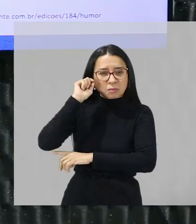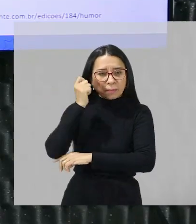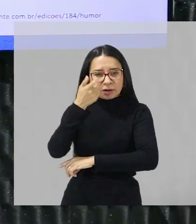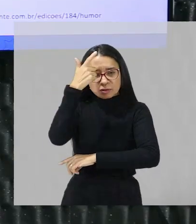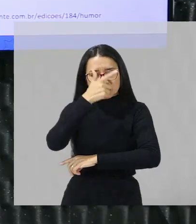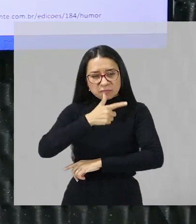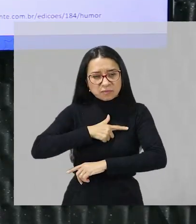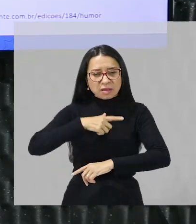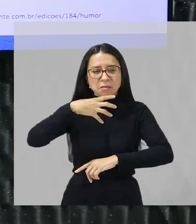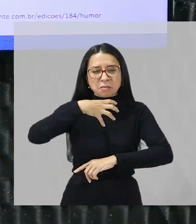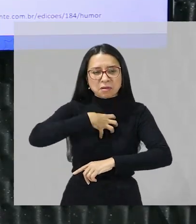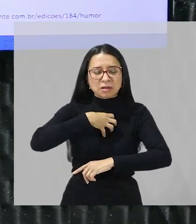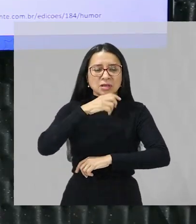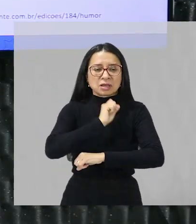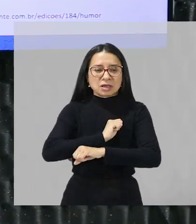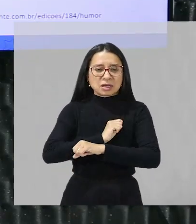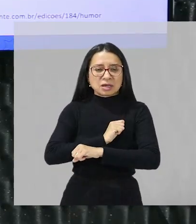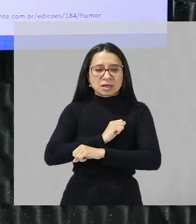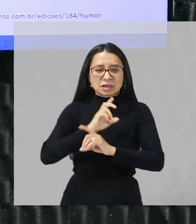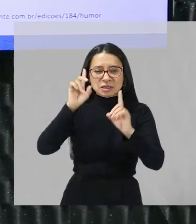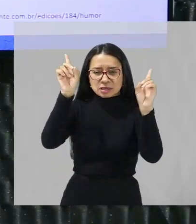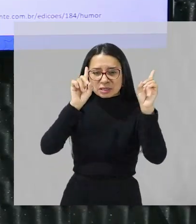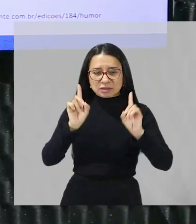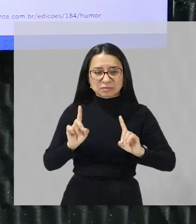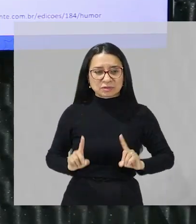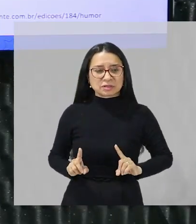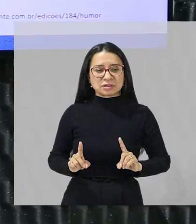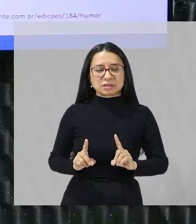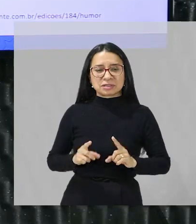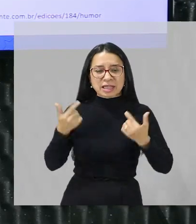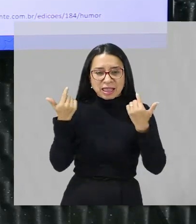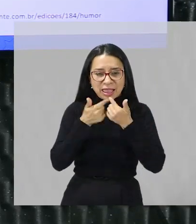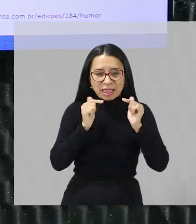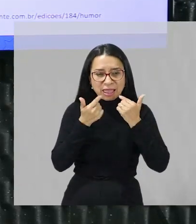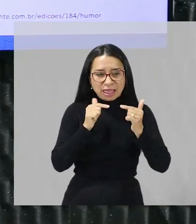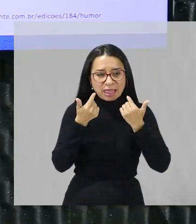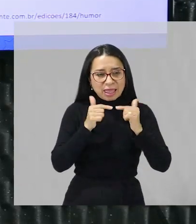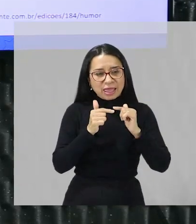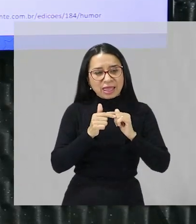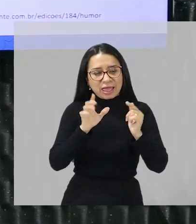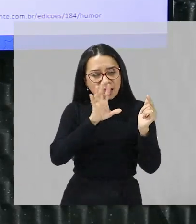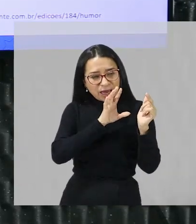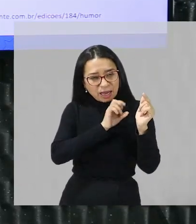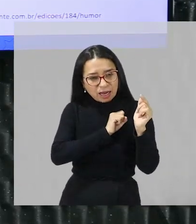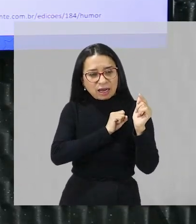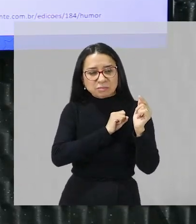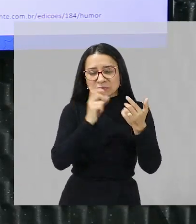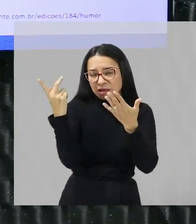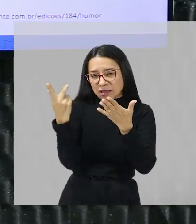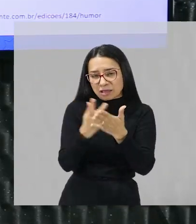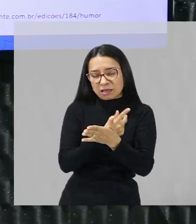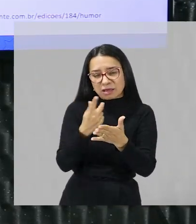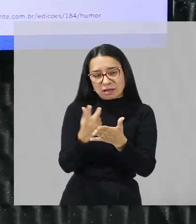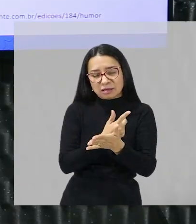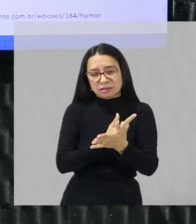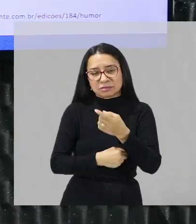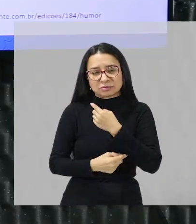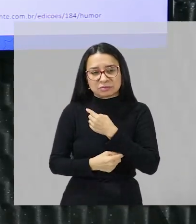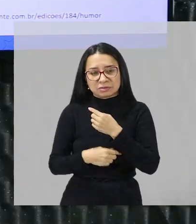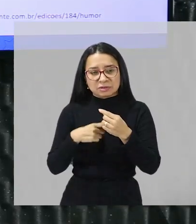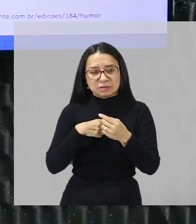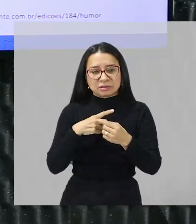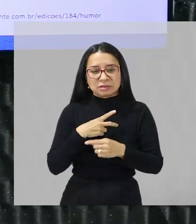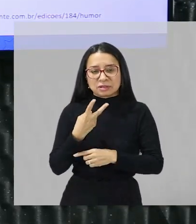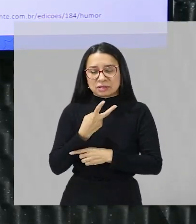feia, baiano, aleijado. Aí ele ri, hahaha, adoro ser politicamente incorreto. E aí tem os 2 passarinhos que estão livres